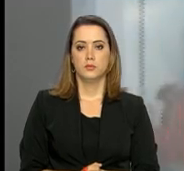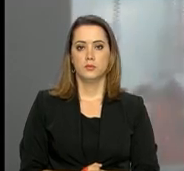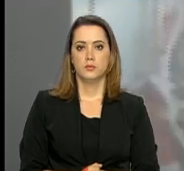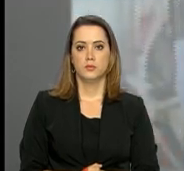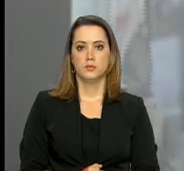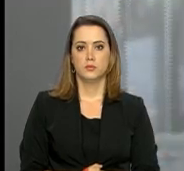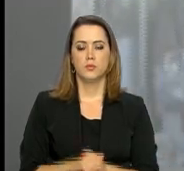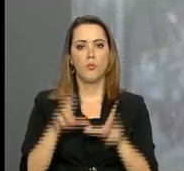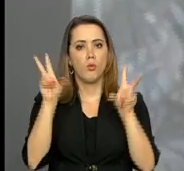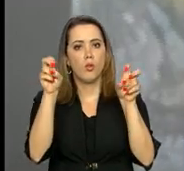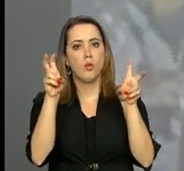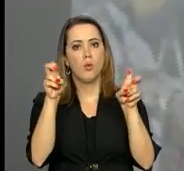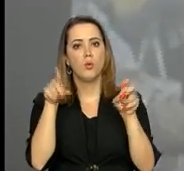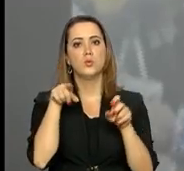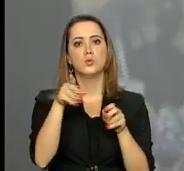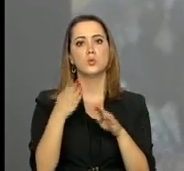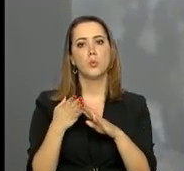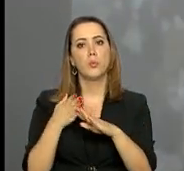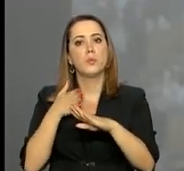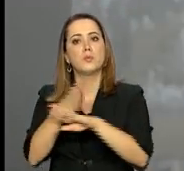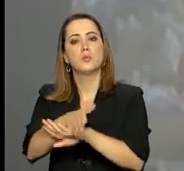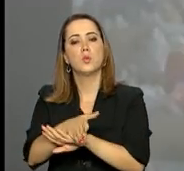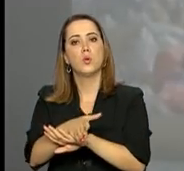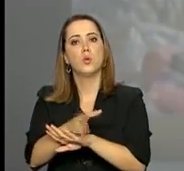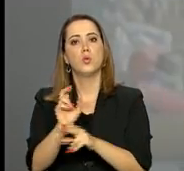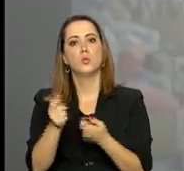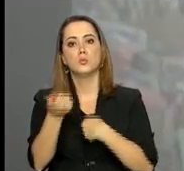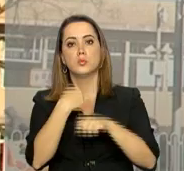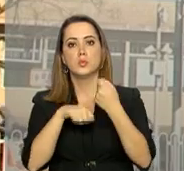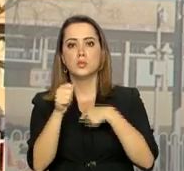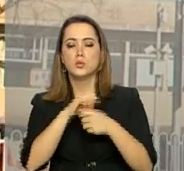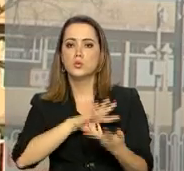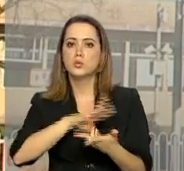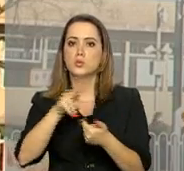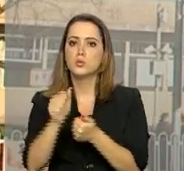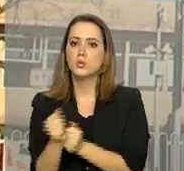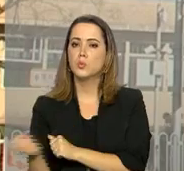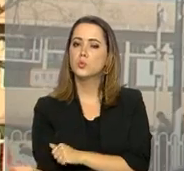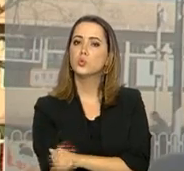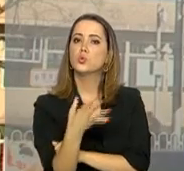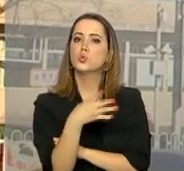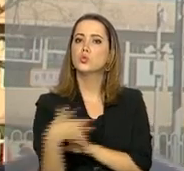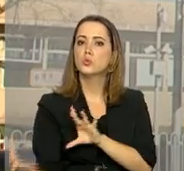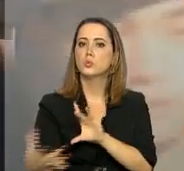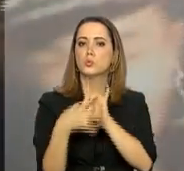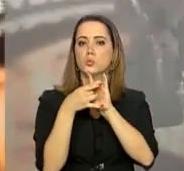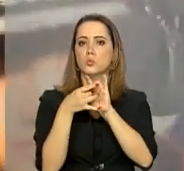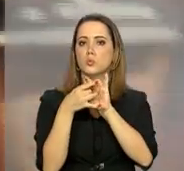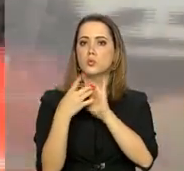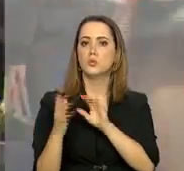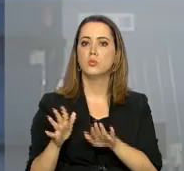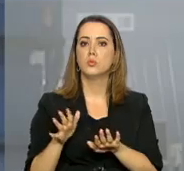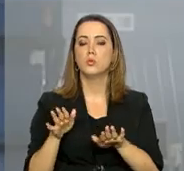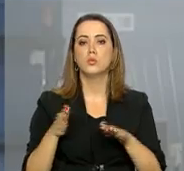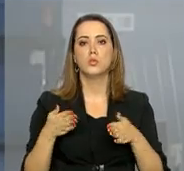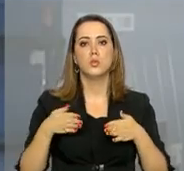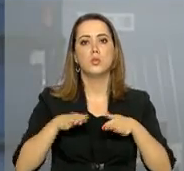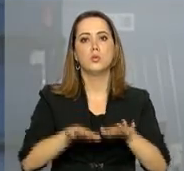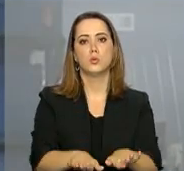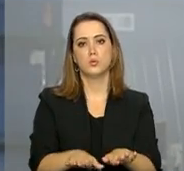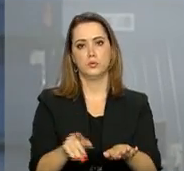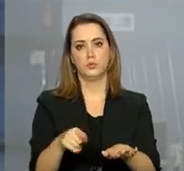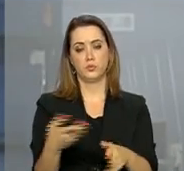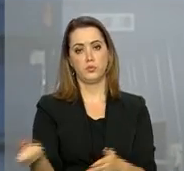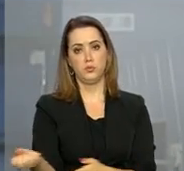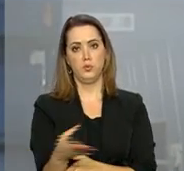O tema da cúpula é rumo a uma economia mundial inovadora, revigorada, conectada e inclusiva. E a